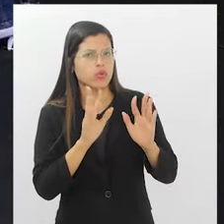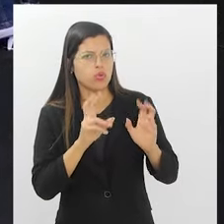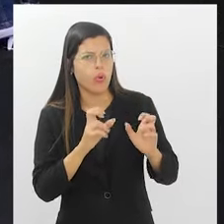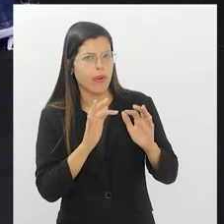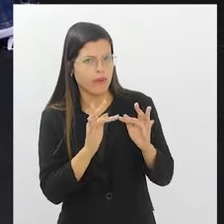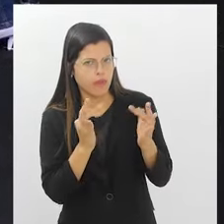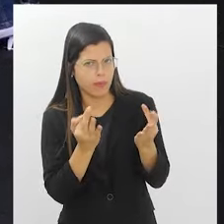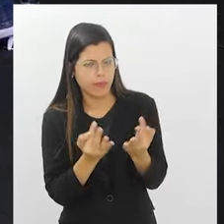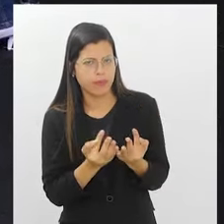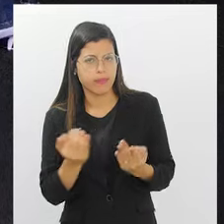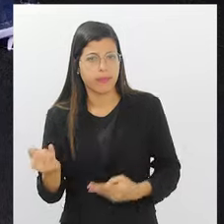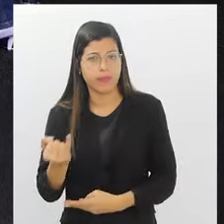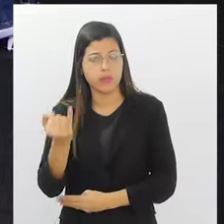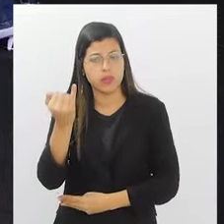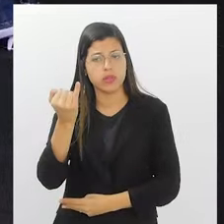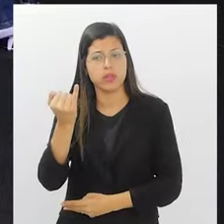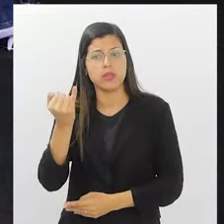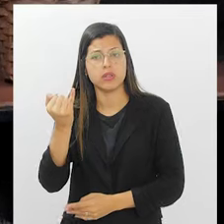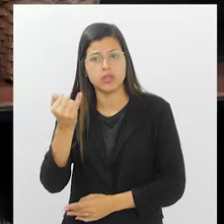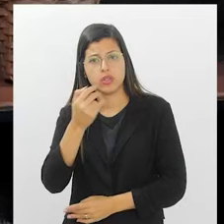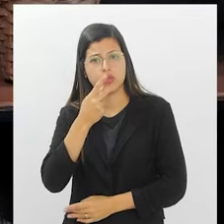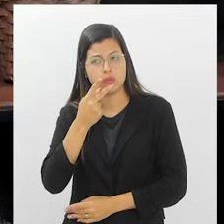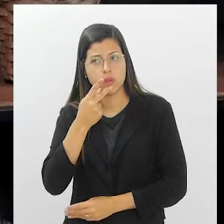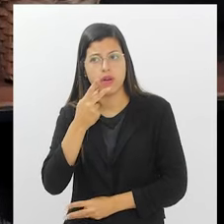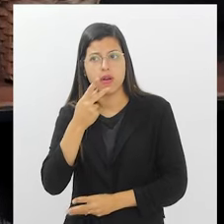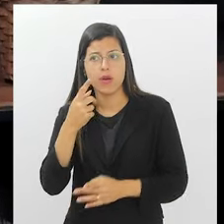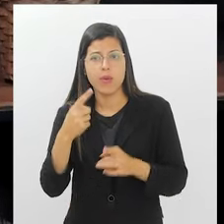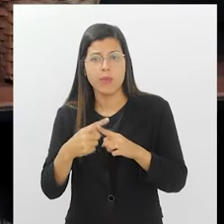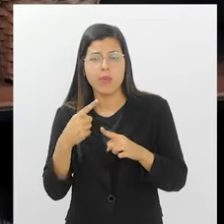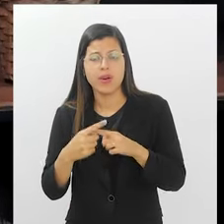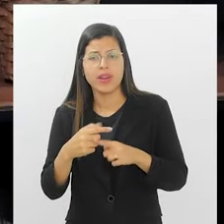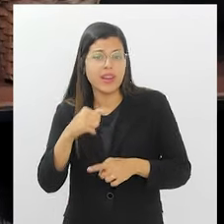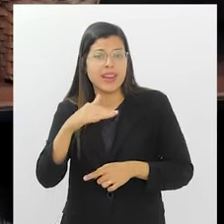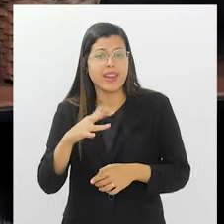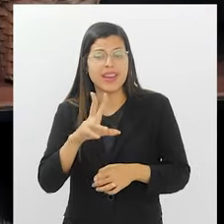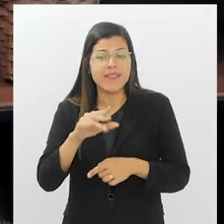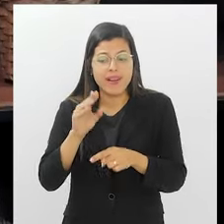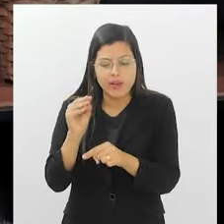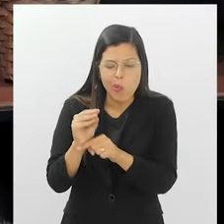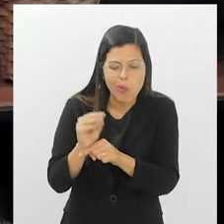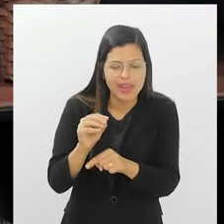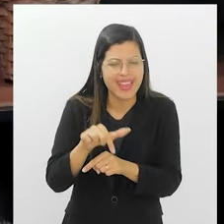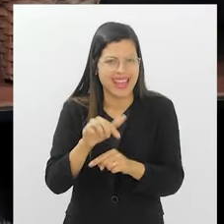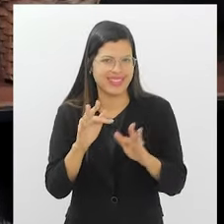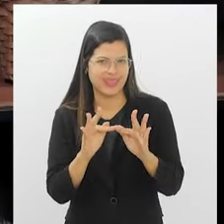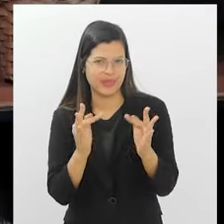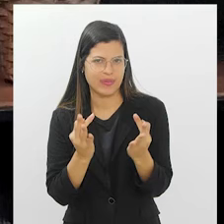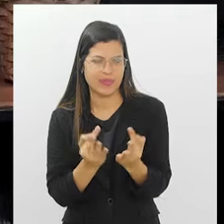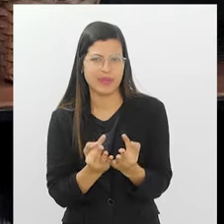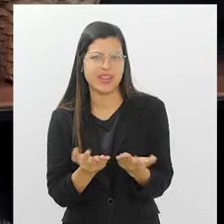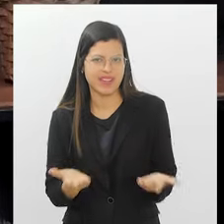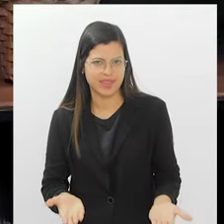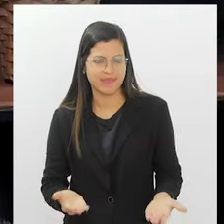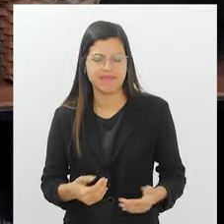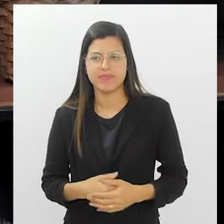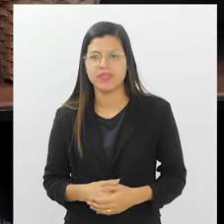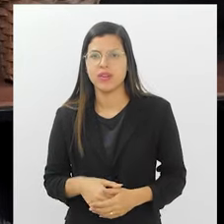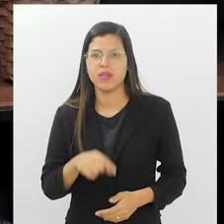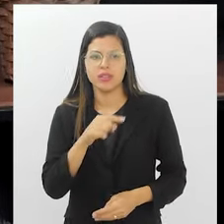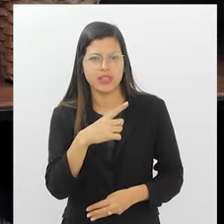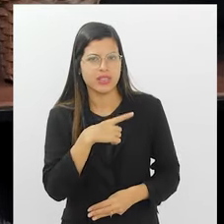da família também é importante ressaltar, né? Porque quem cuida de quem cuida? E o senhor também